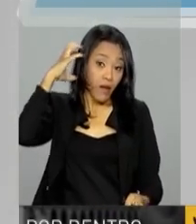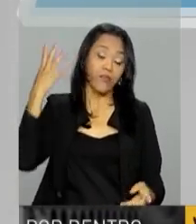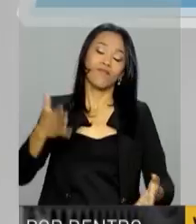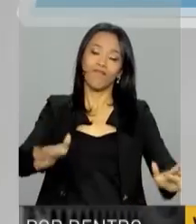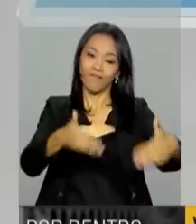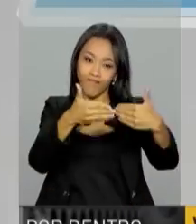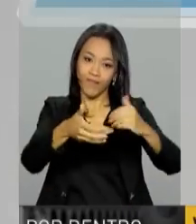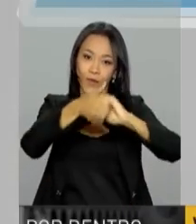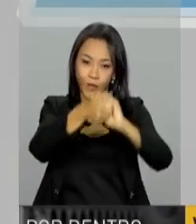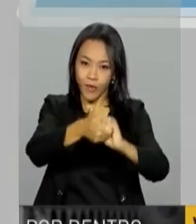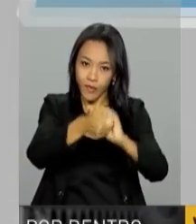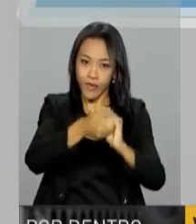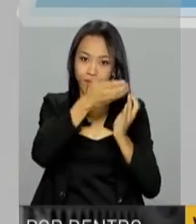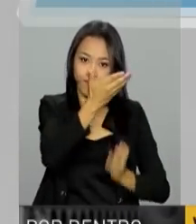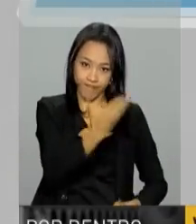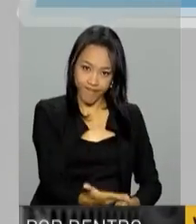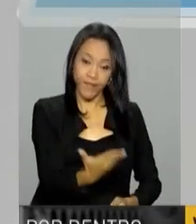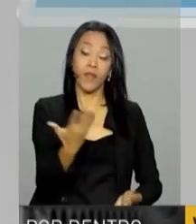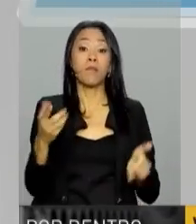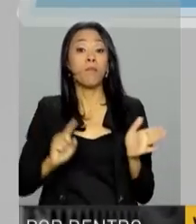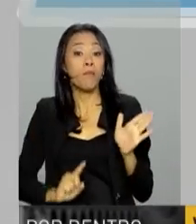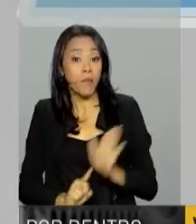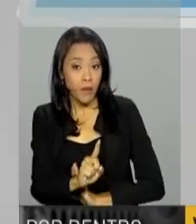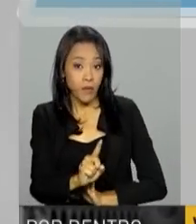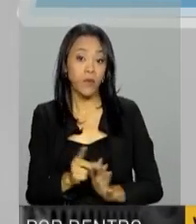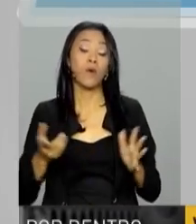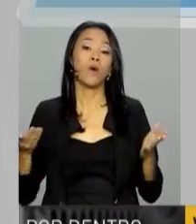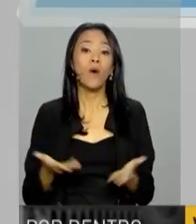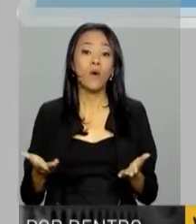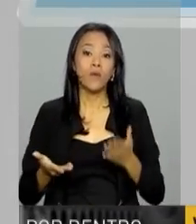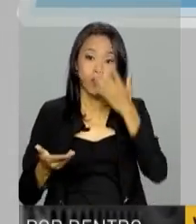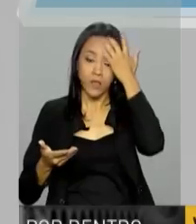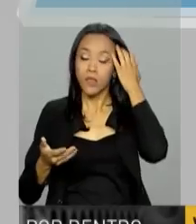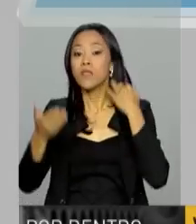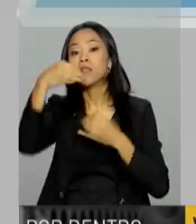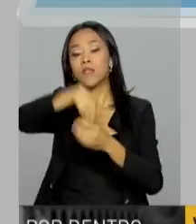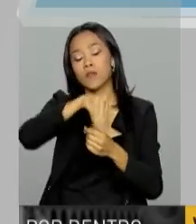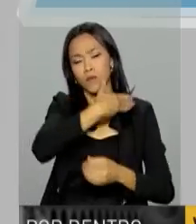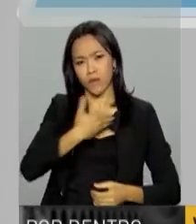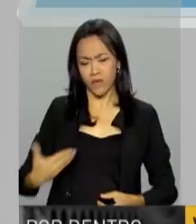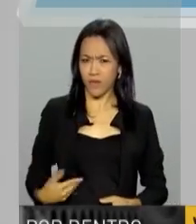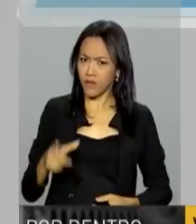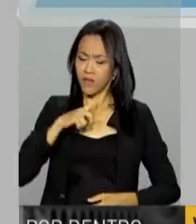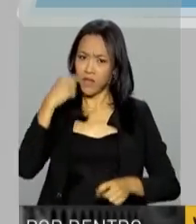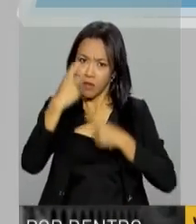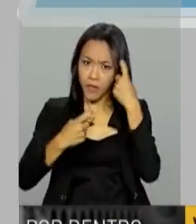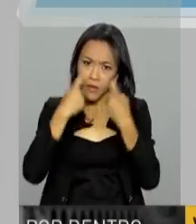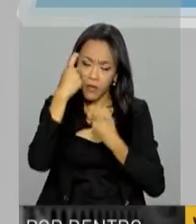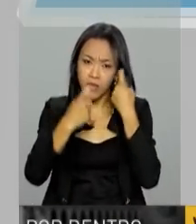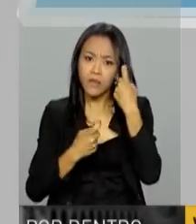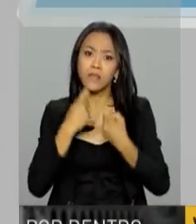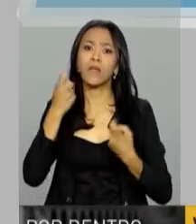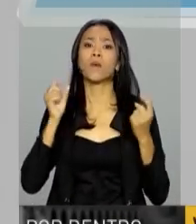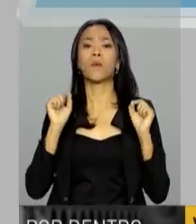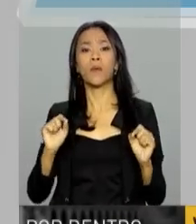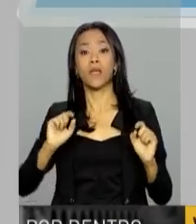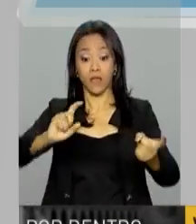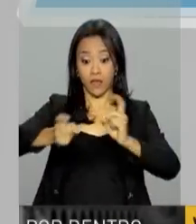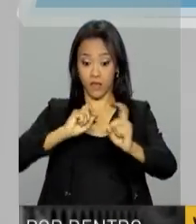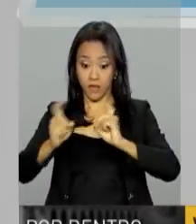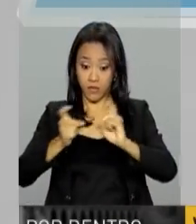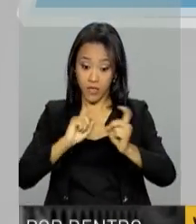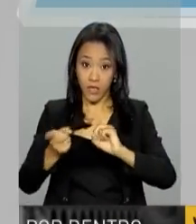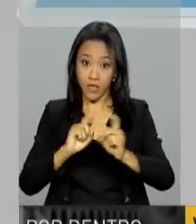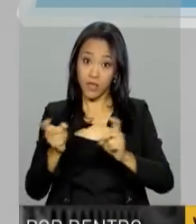e pergunto hoje no governo existe a preocupação no aprimoramento na gestão do bolsa